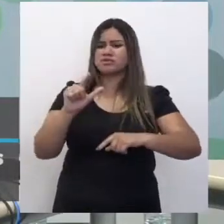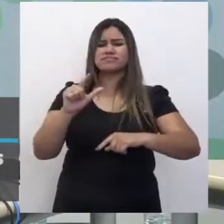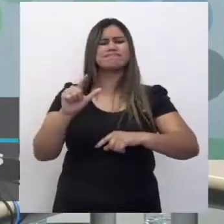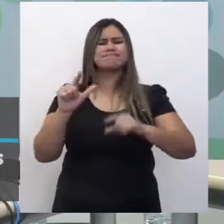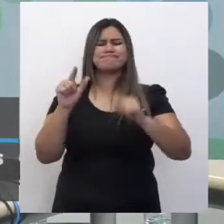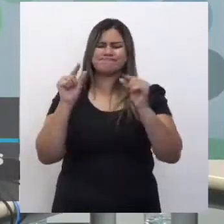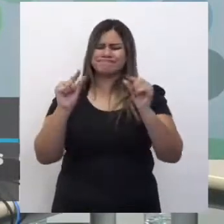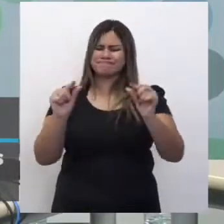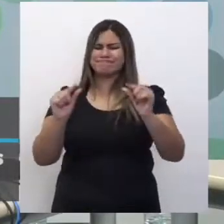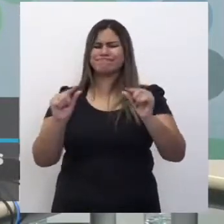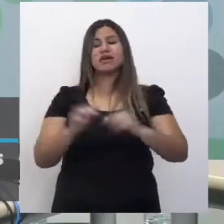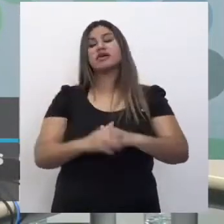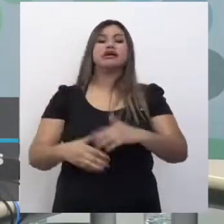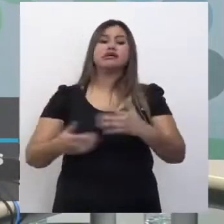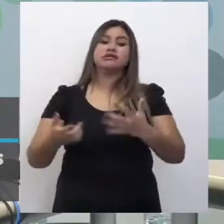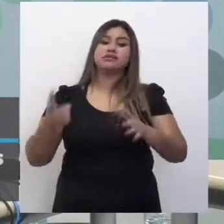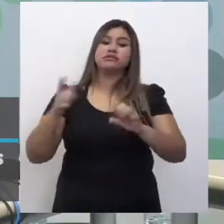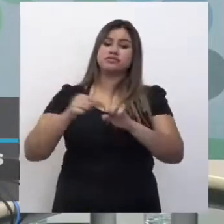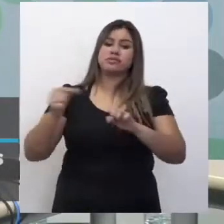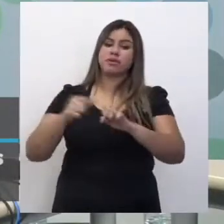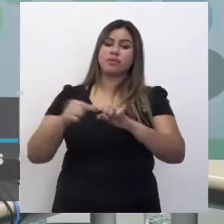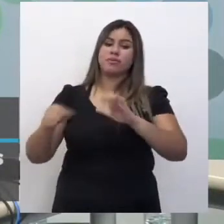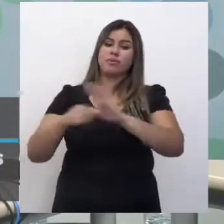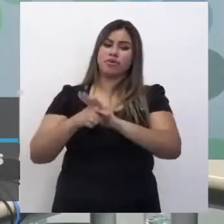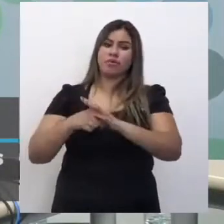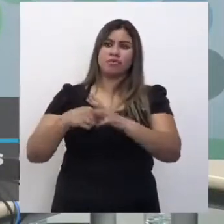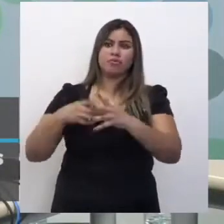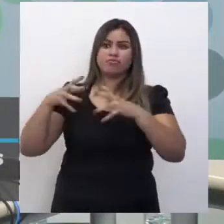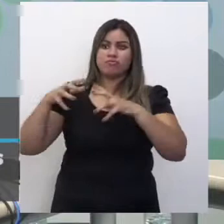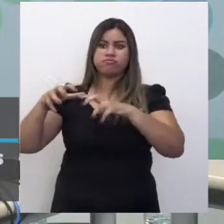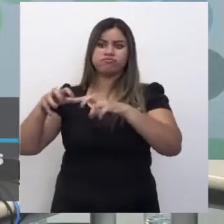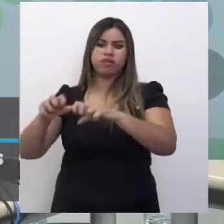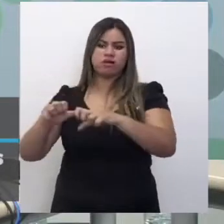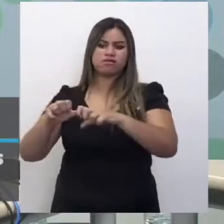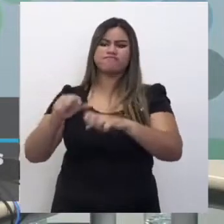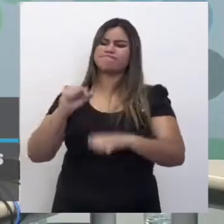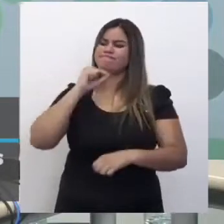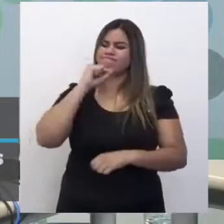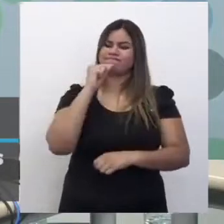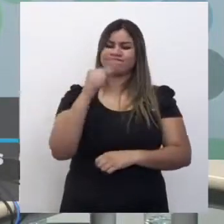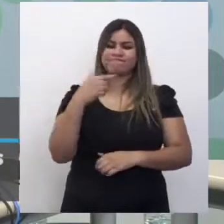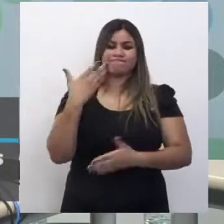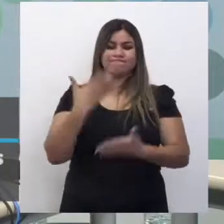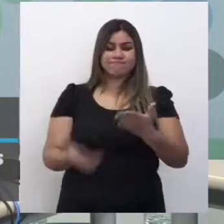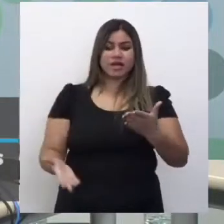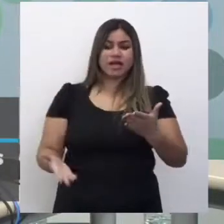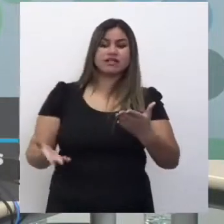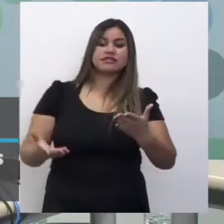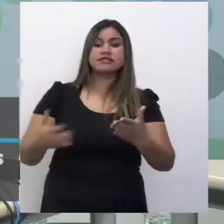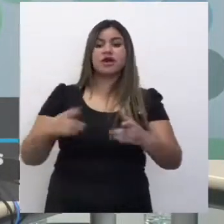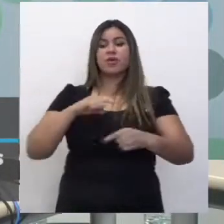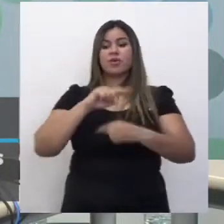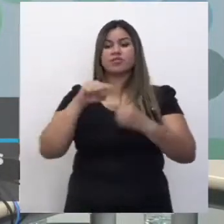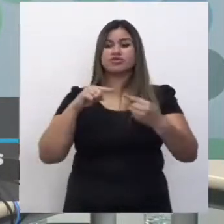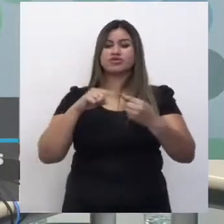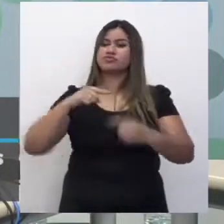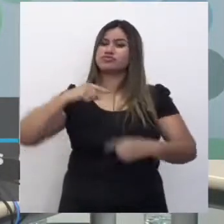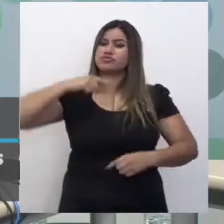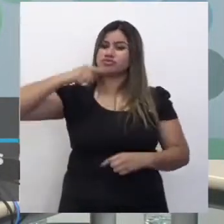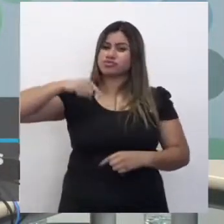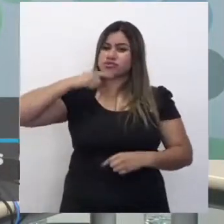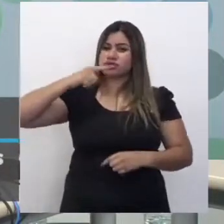o empreendimento Cruzadas como um todo foi um fracasso, né? Então, já que não se conseguiu o objetivo lá no Oriente,